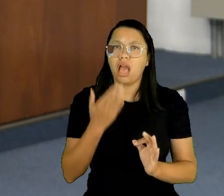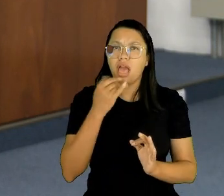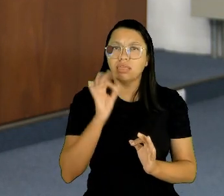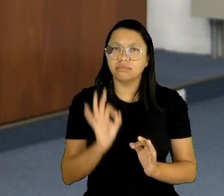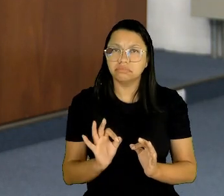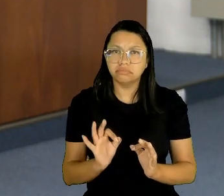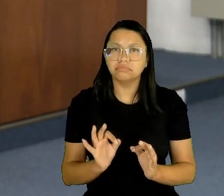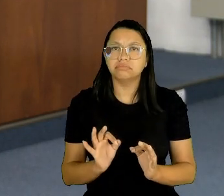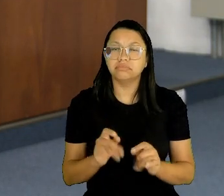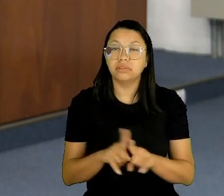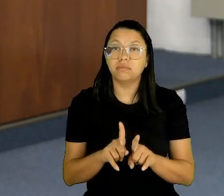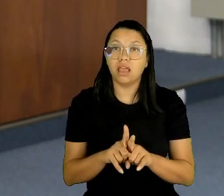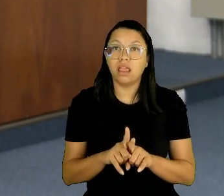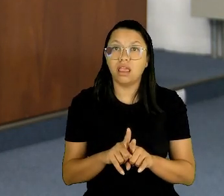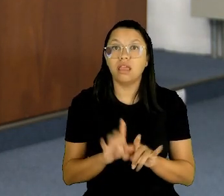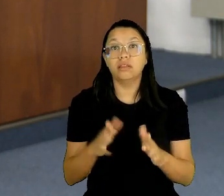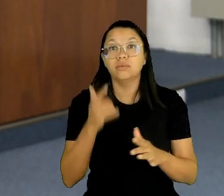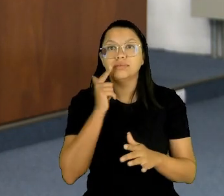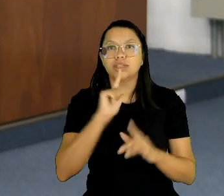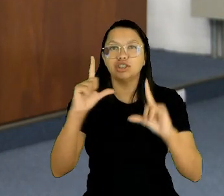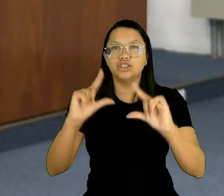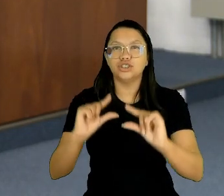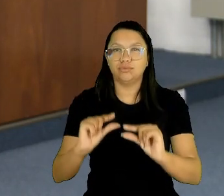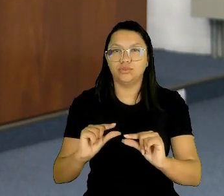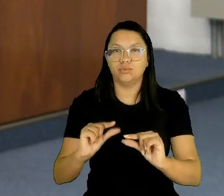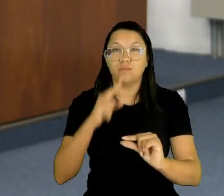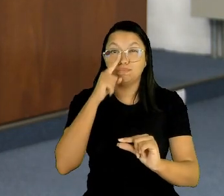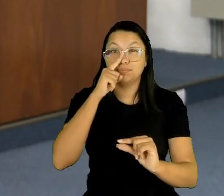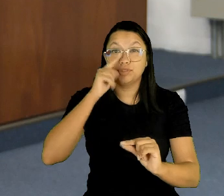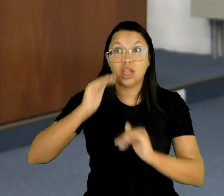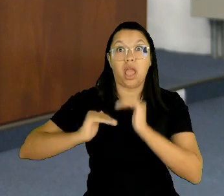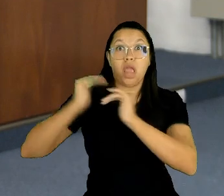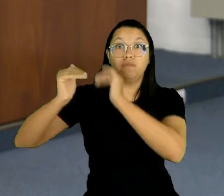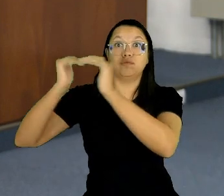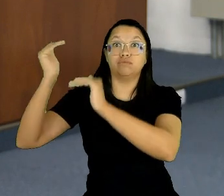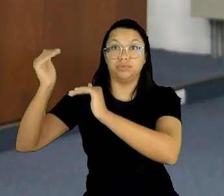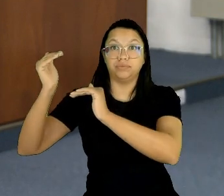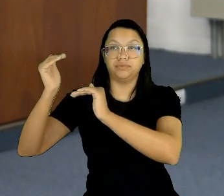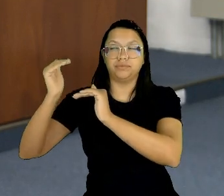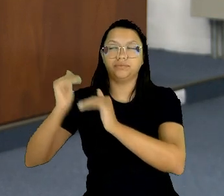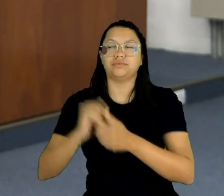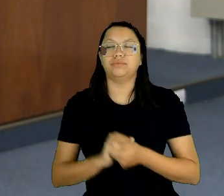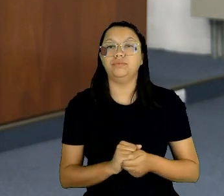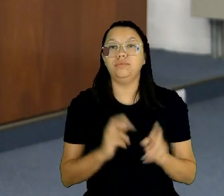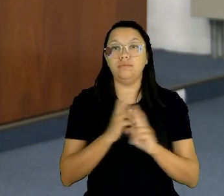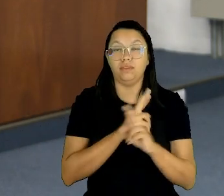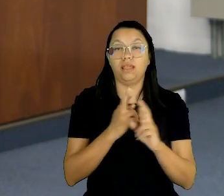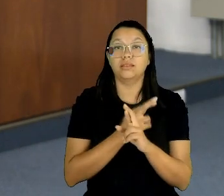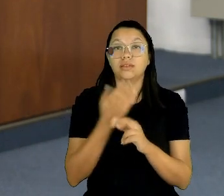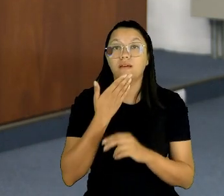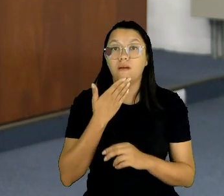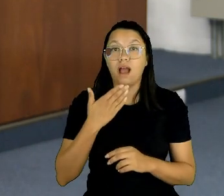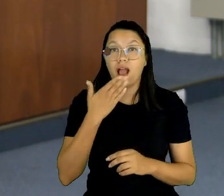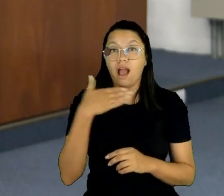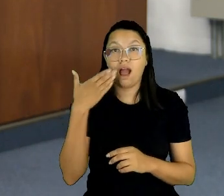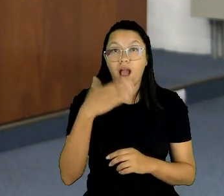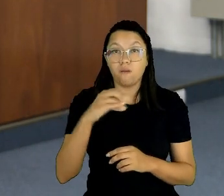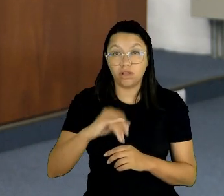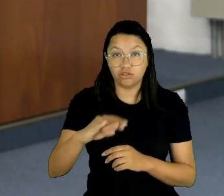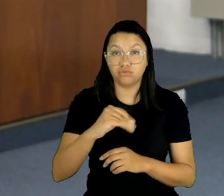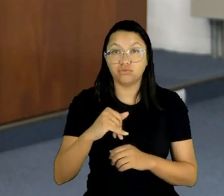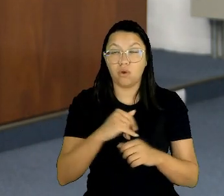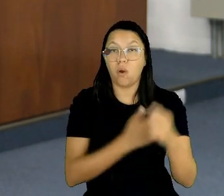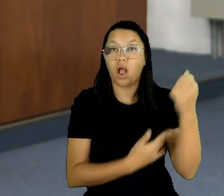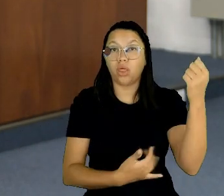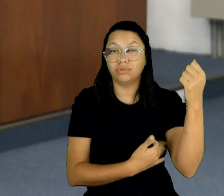tem uma alimentação saudável, a gente consegue diminuir bastante o risco desse paciente evoluir com alteração da glicemia e de diabetes. É claro